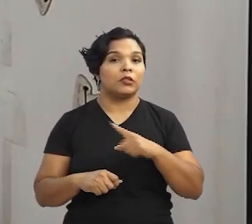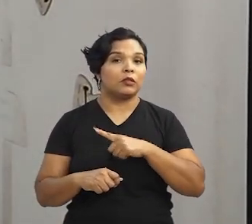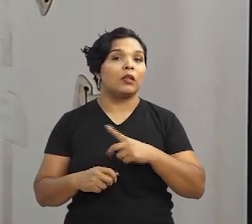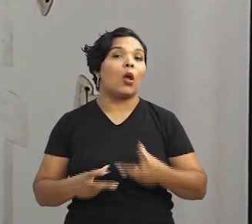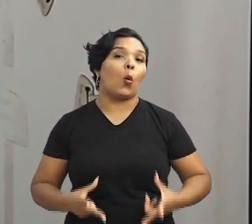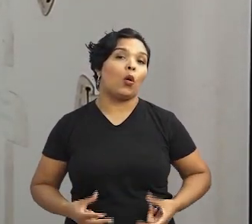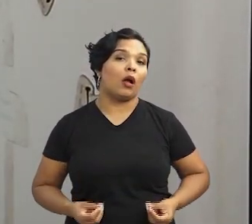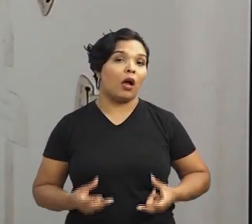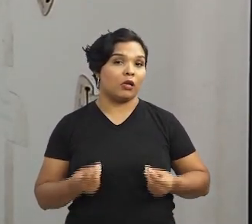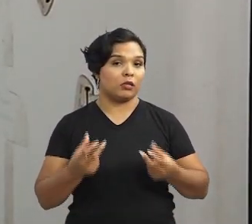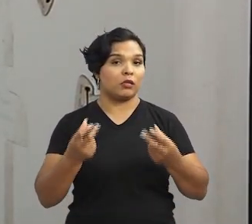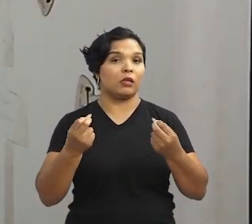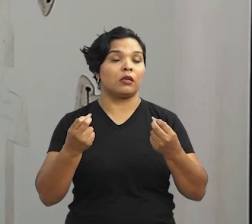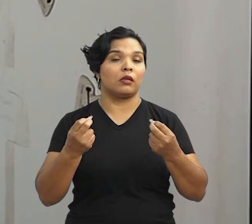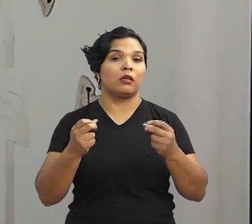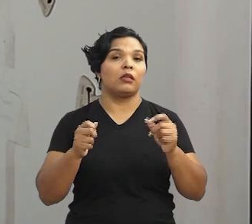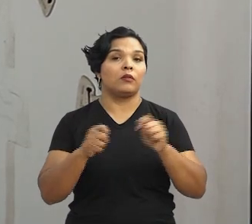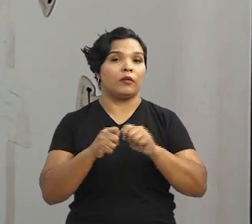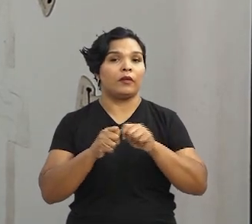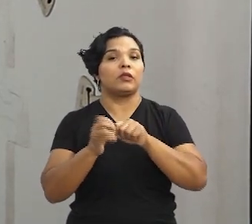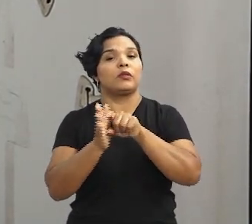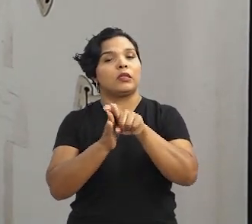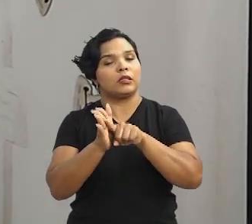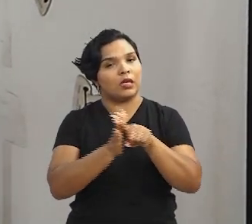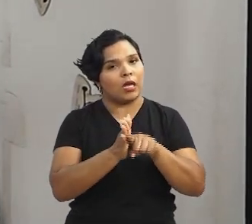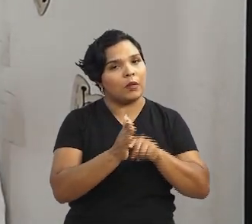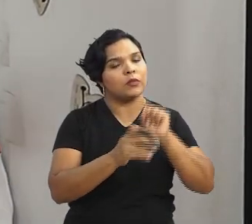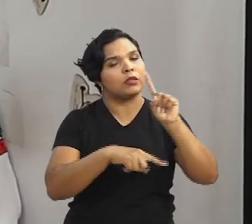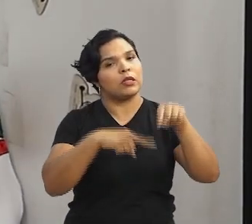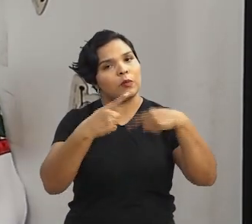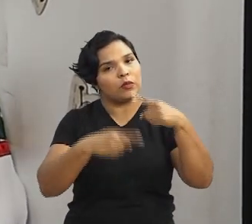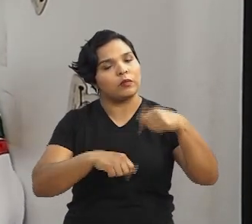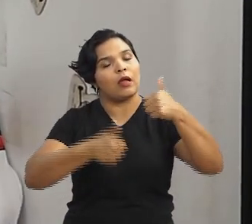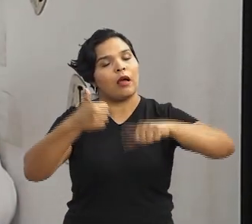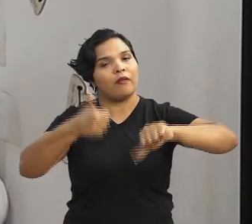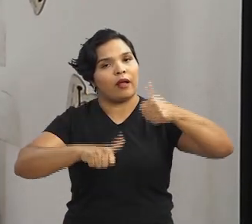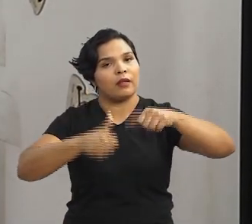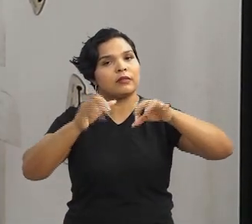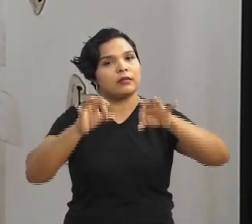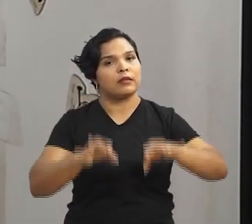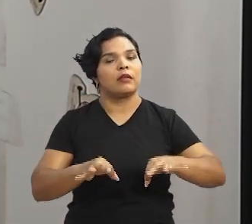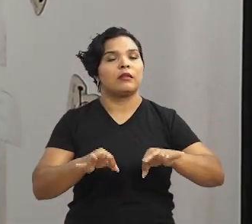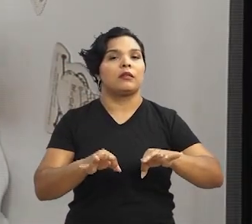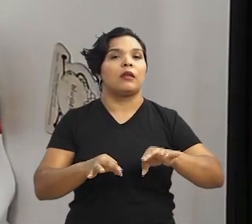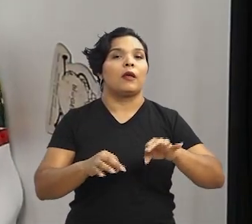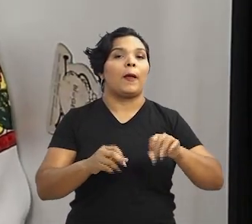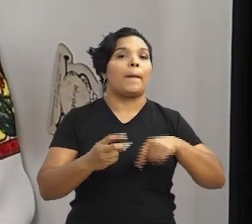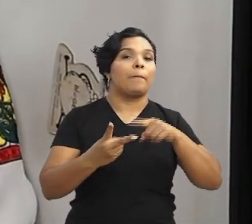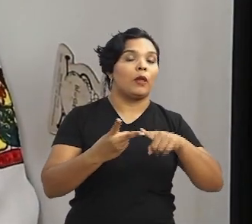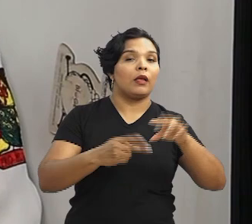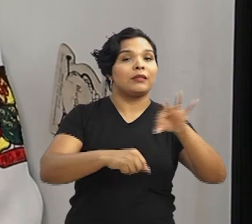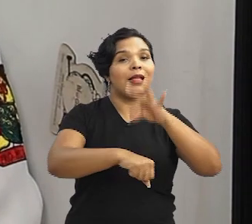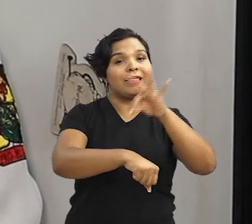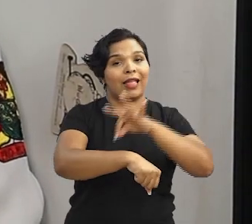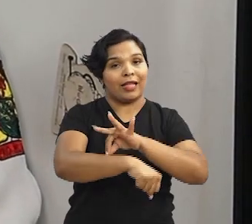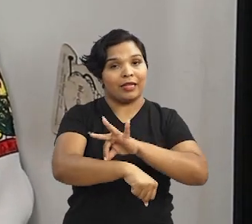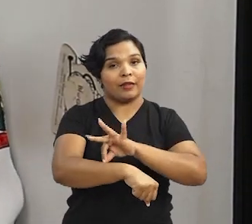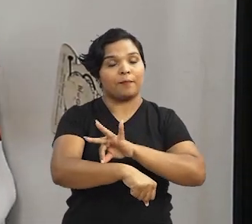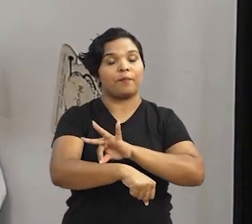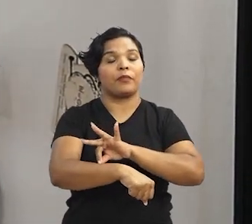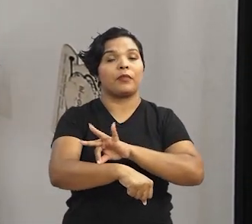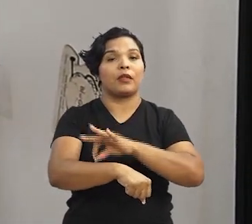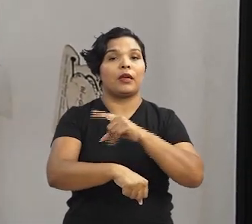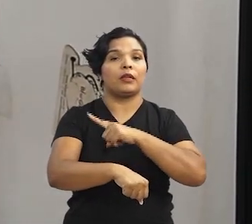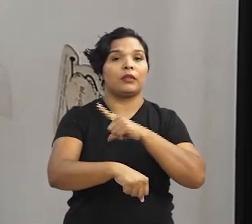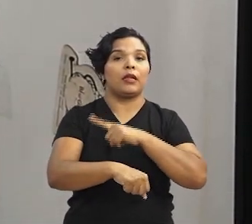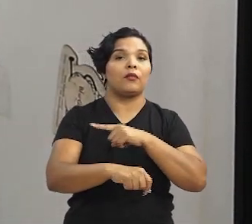de ele ter um câncer. Então, você vai fazer os exames complementares para avaliar isso. No caso da dengue, o